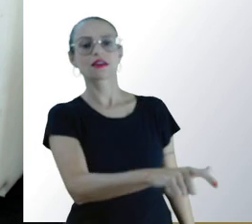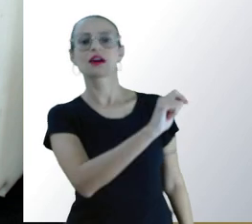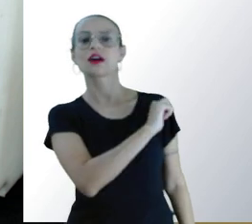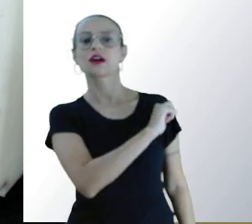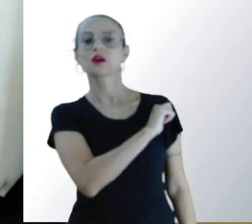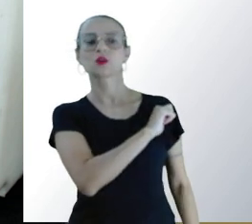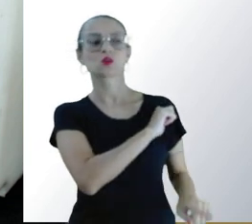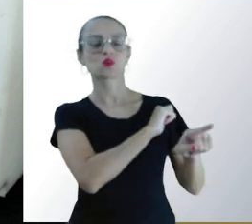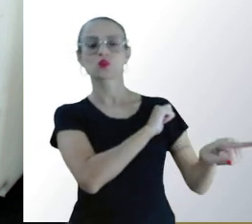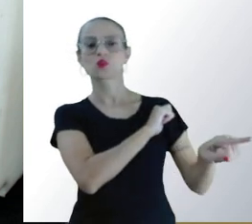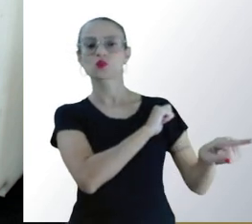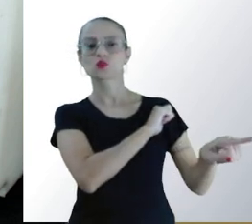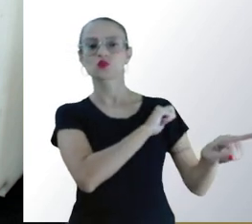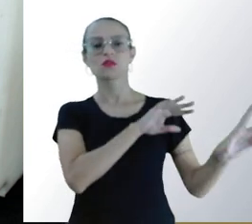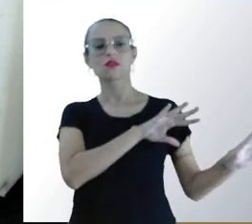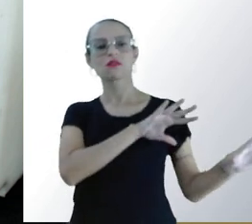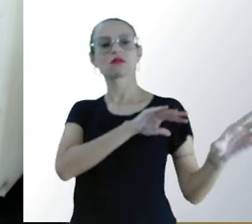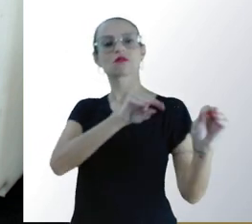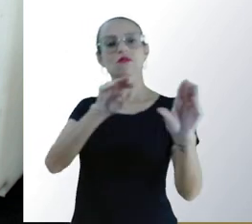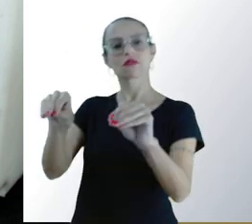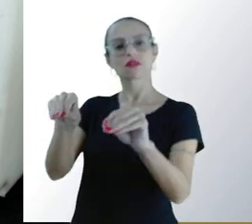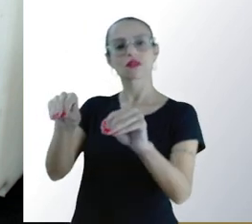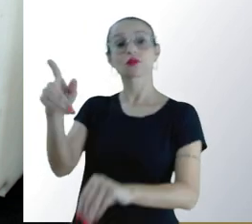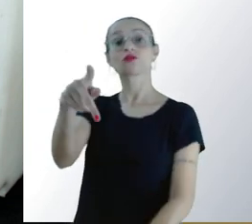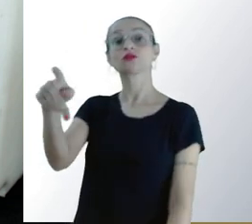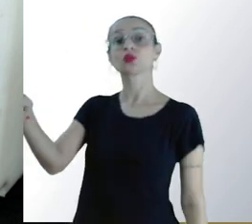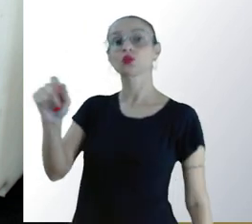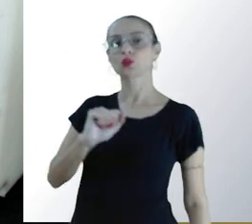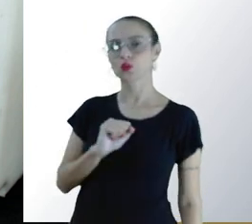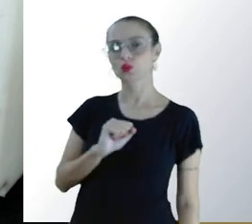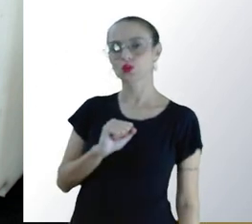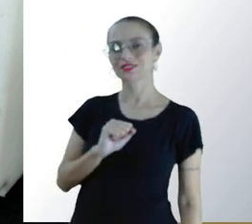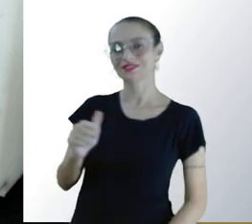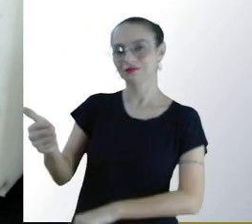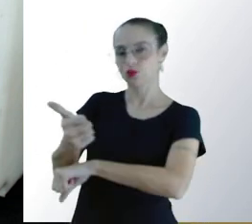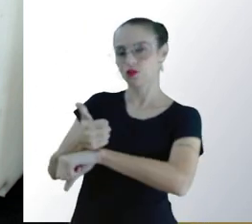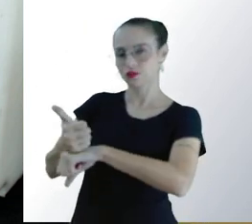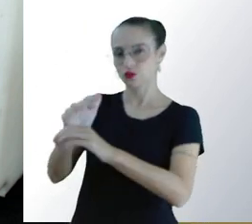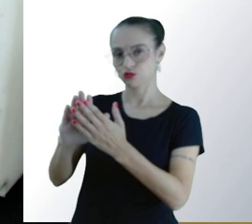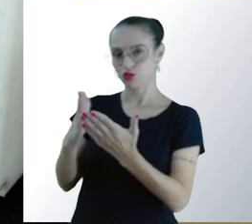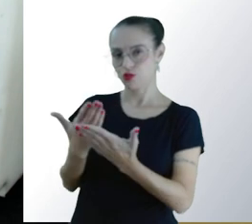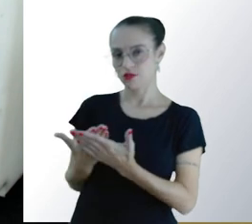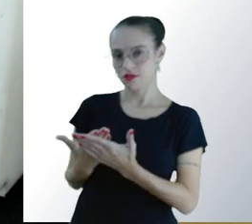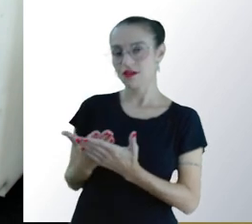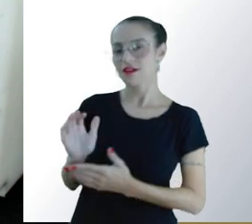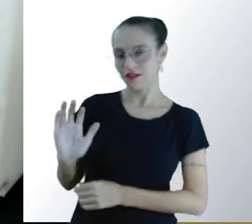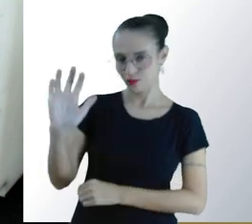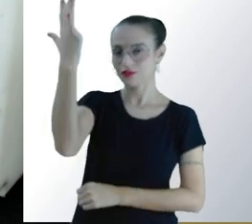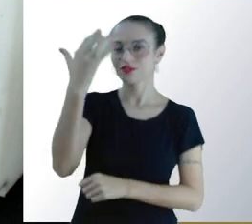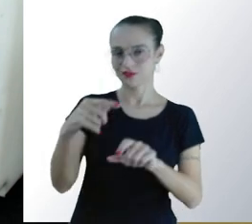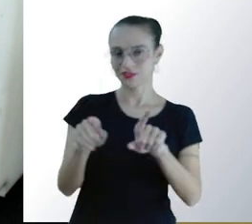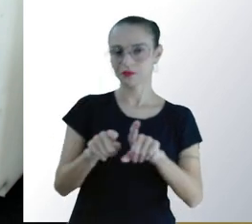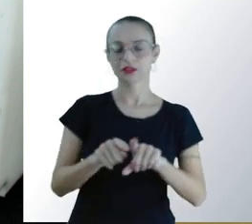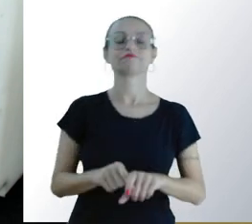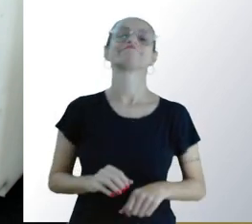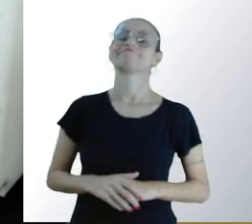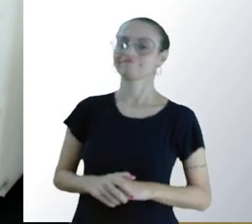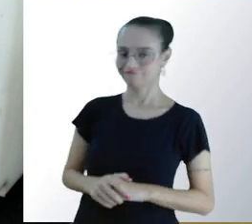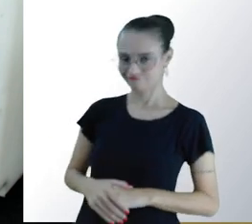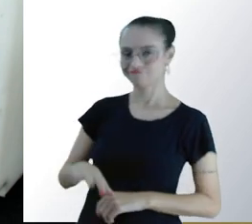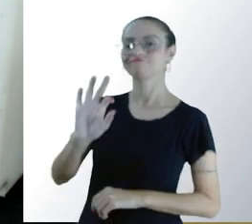exemplo, fazendo a importunação aí com o professor ou profissional da escola. Acontece também. Pode